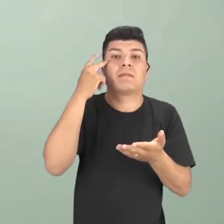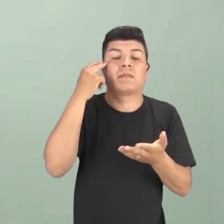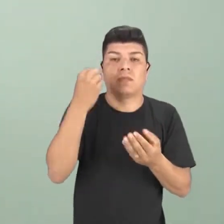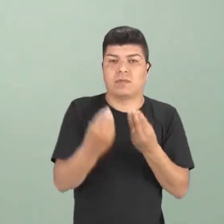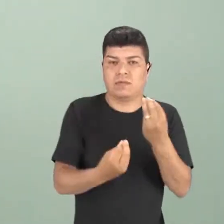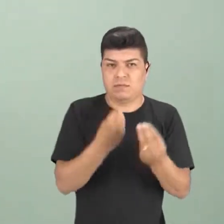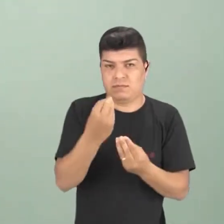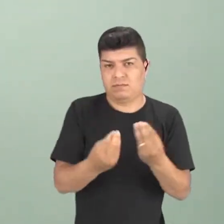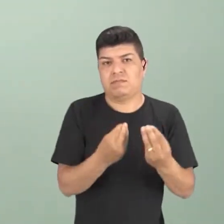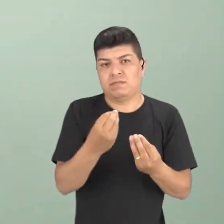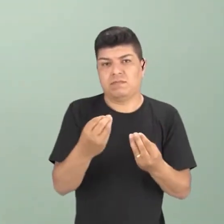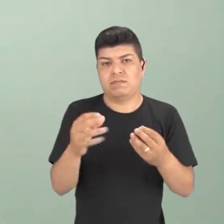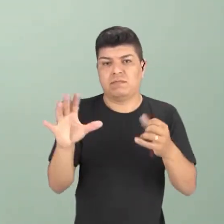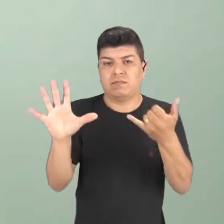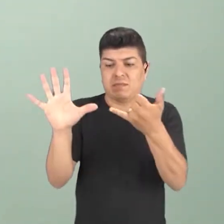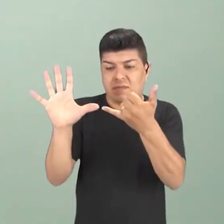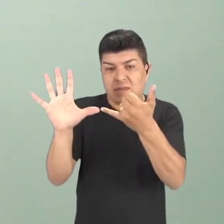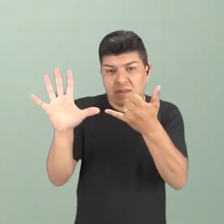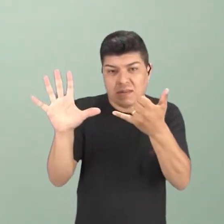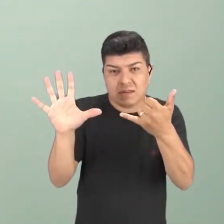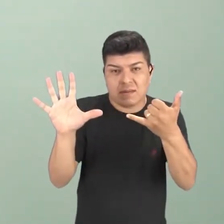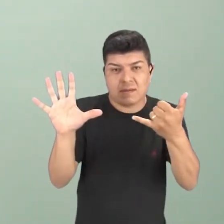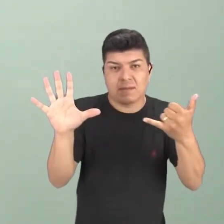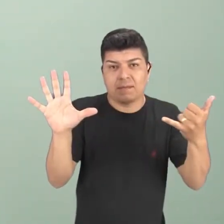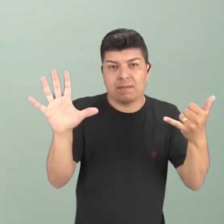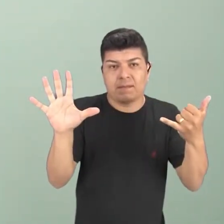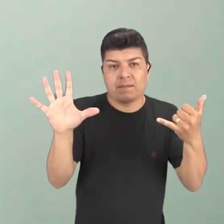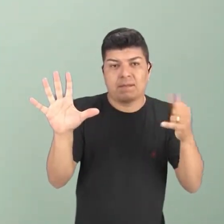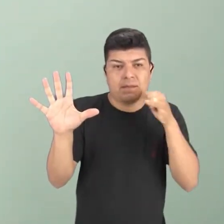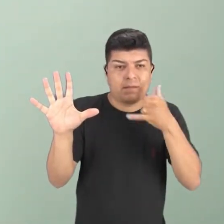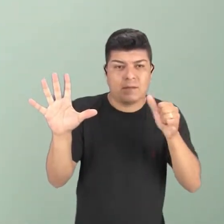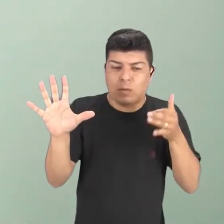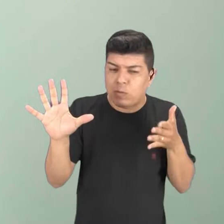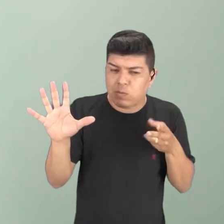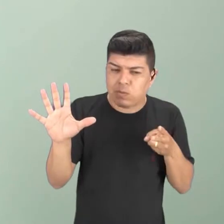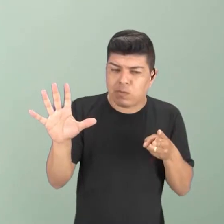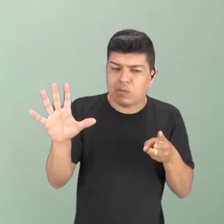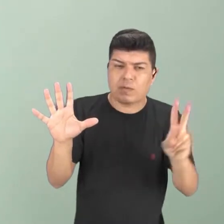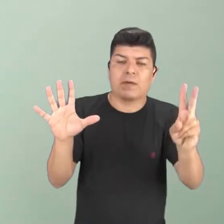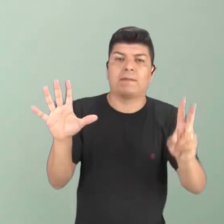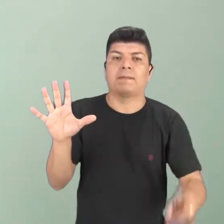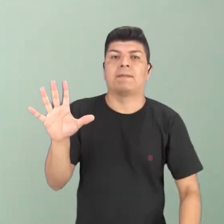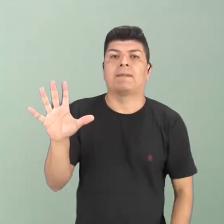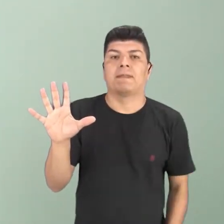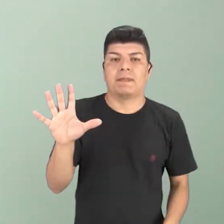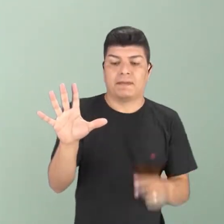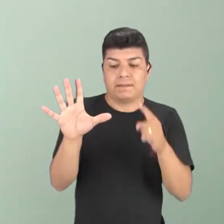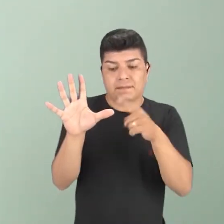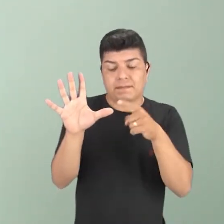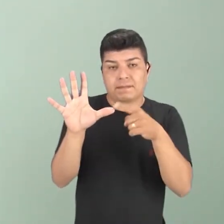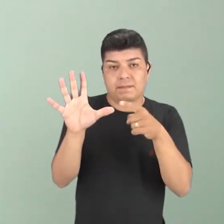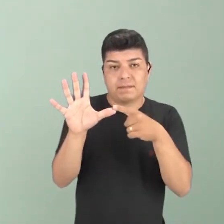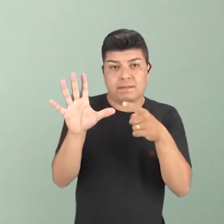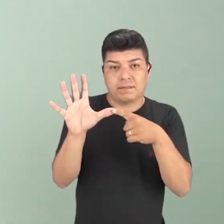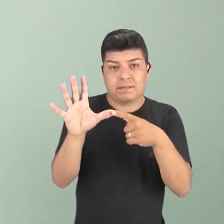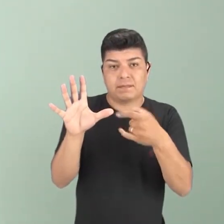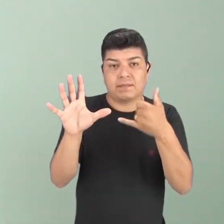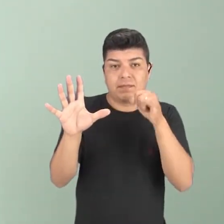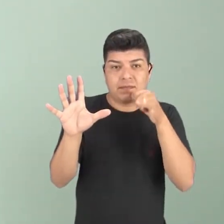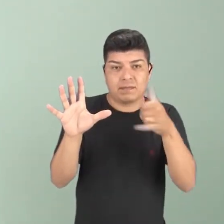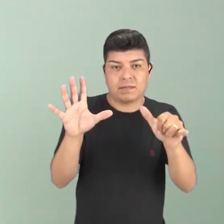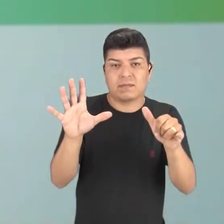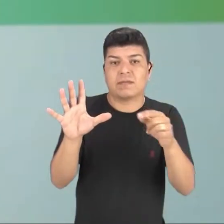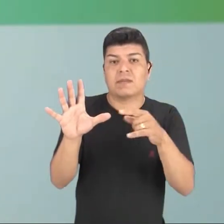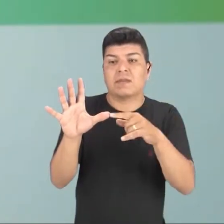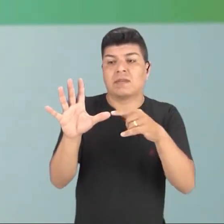seria esse centro comum? O fio condutor por onde a corrente percorre. Então, o dedo polegar aqui é a corrente elétrica,